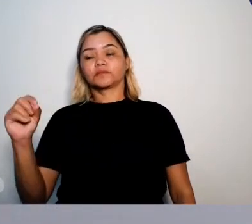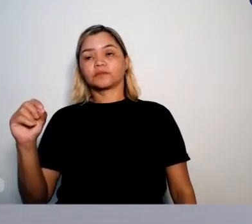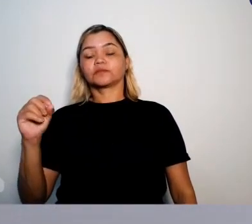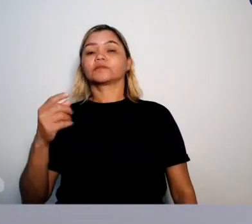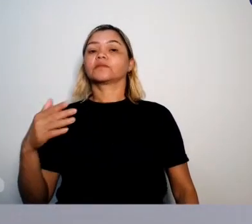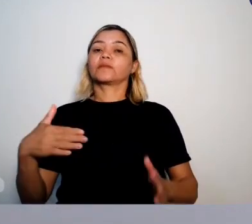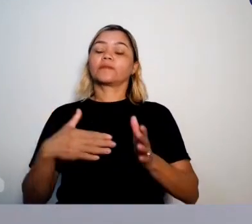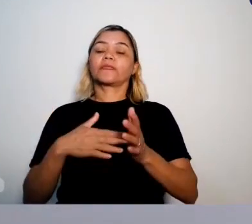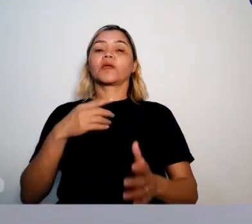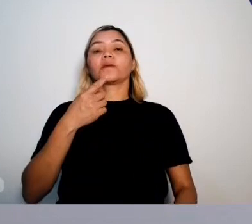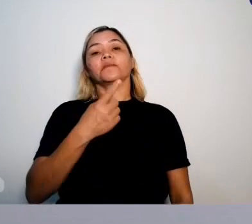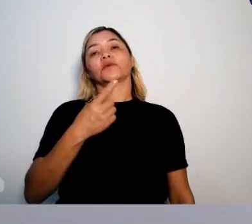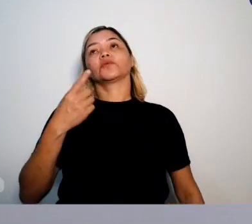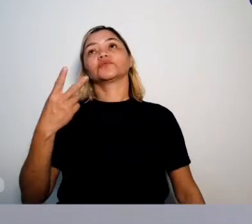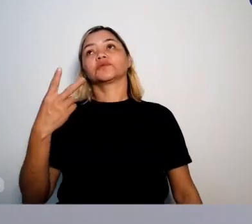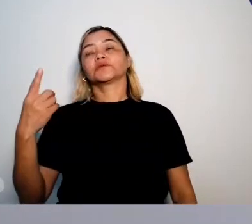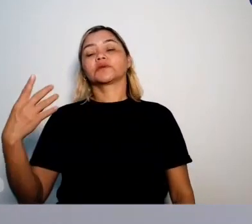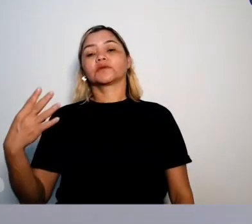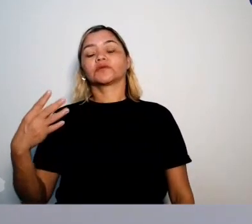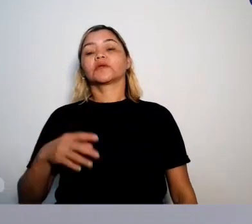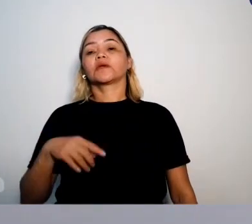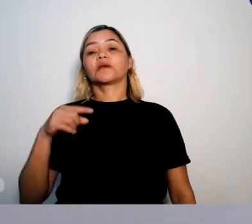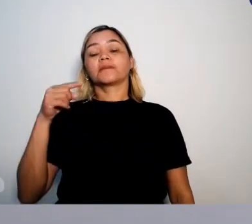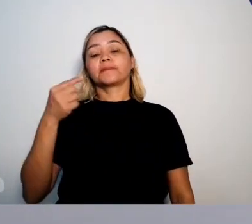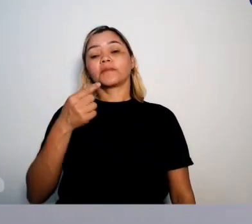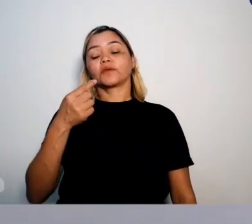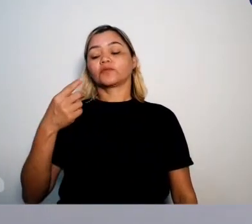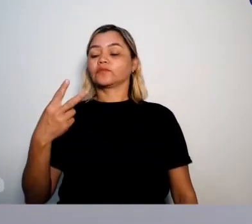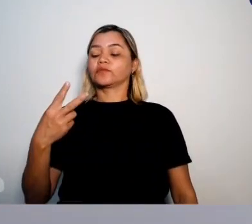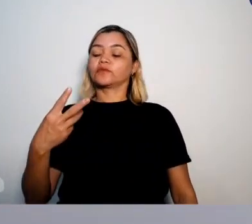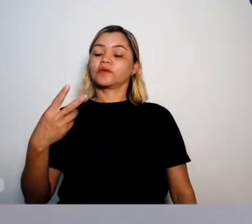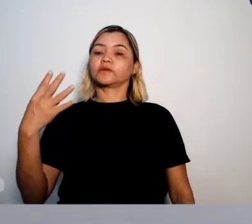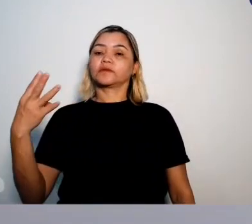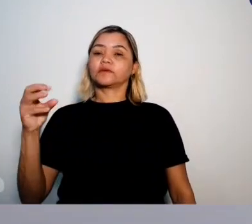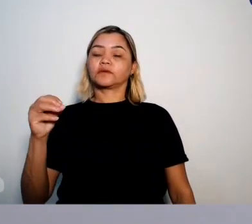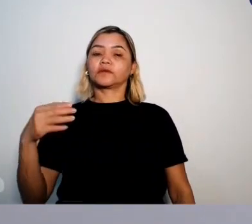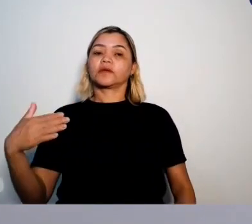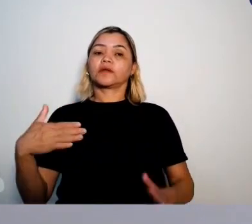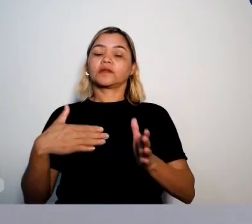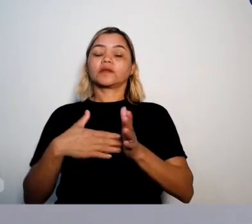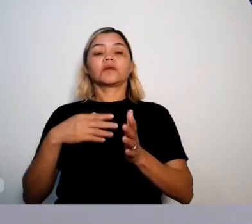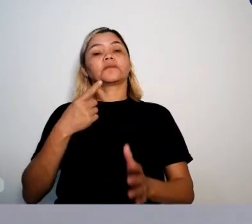1.214, 1.230 ao 1.232,